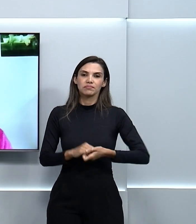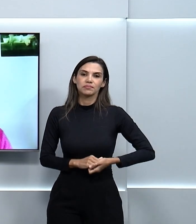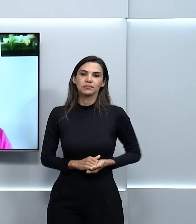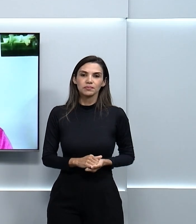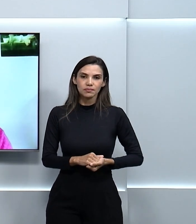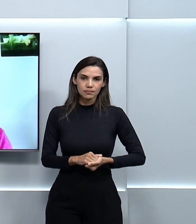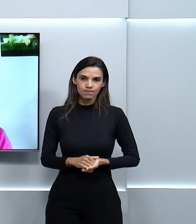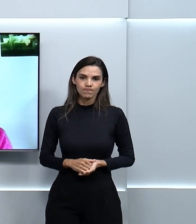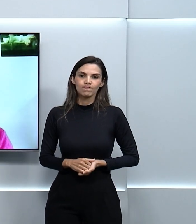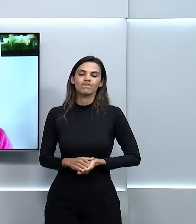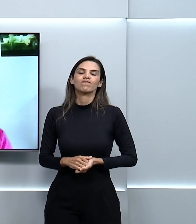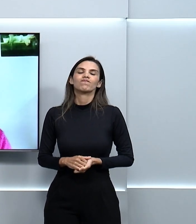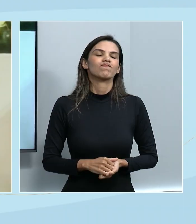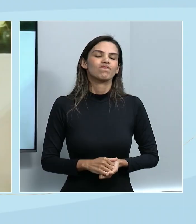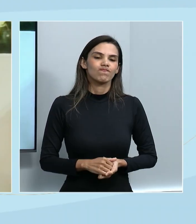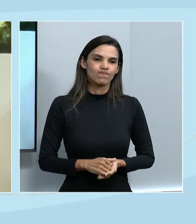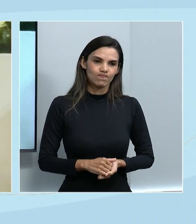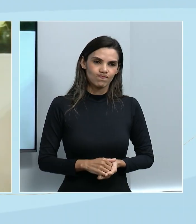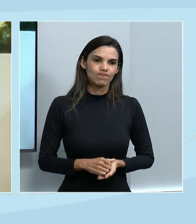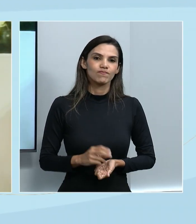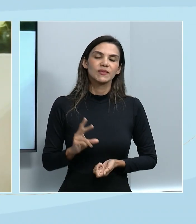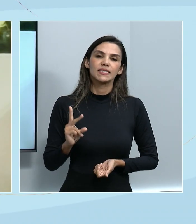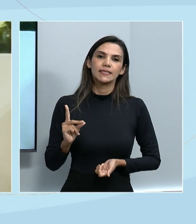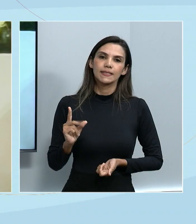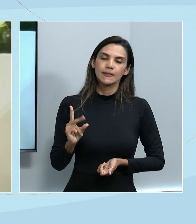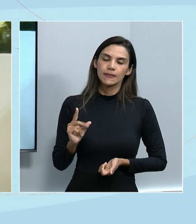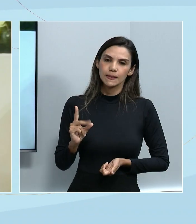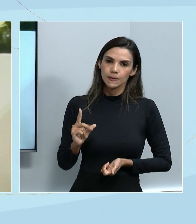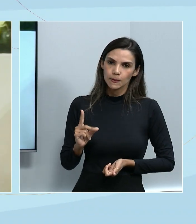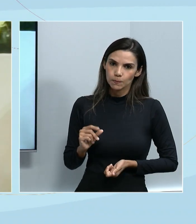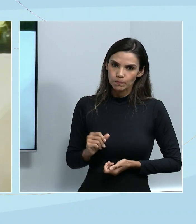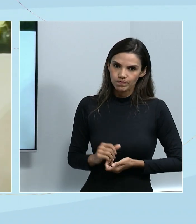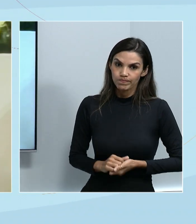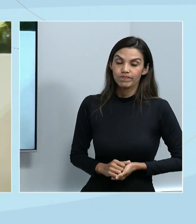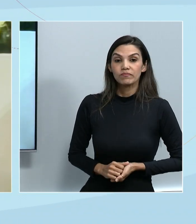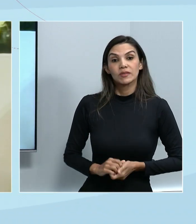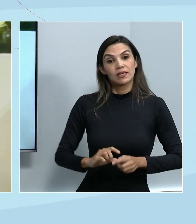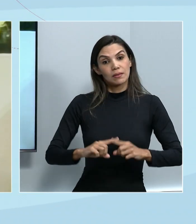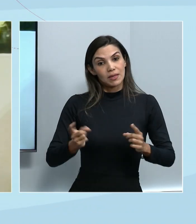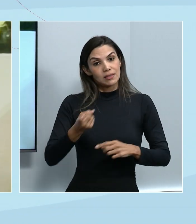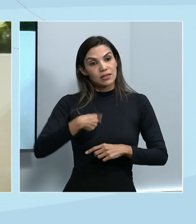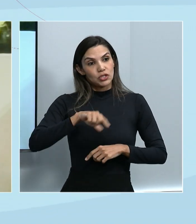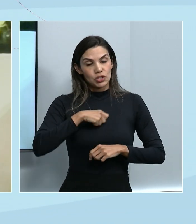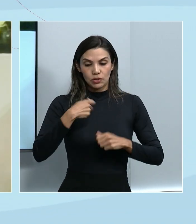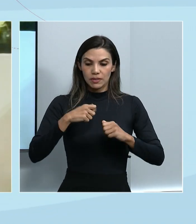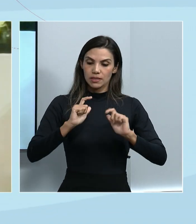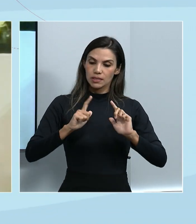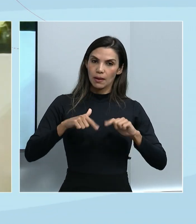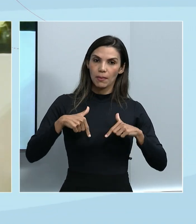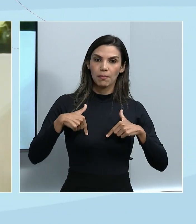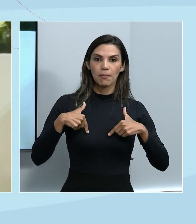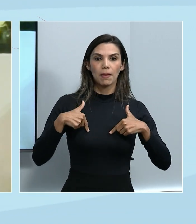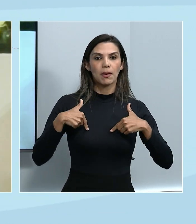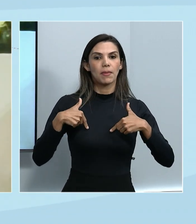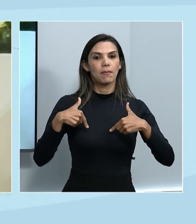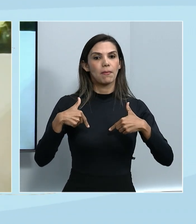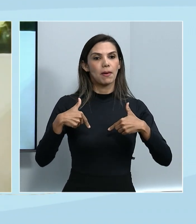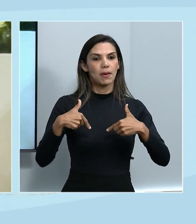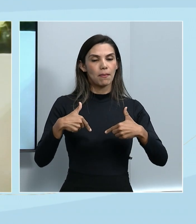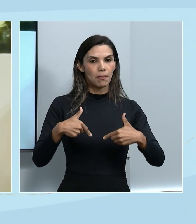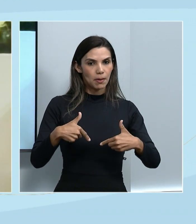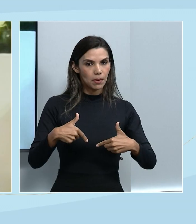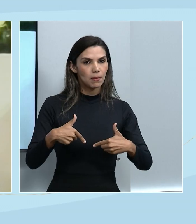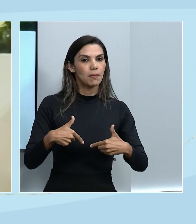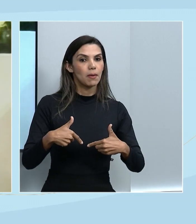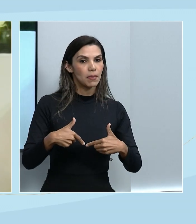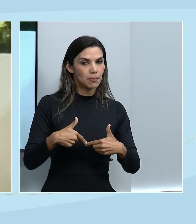Sim, é muito possível e eu gosto sempre de dizer que depende muito de quem está na gestão, mas também depende de